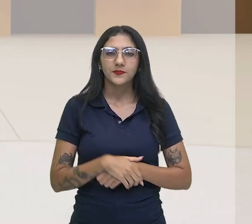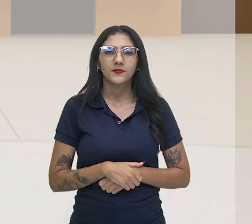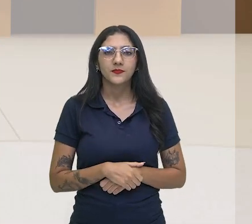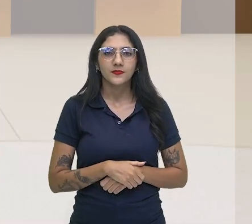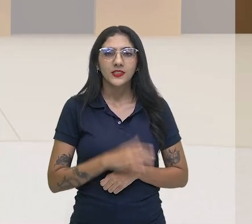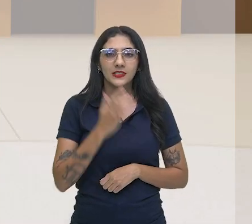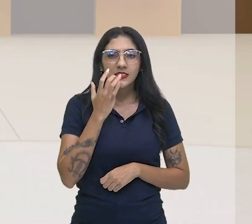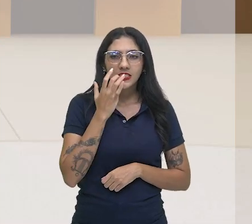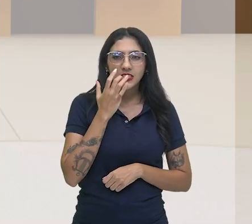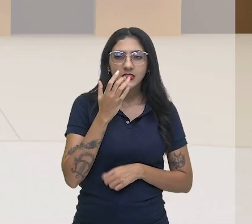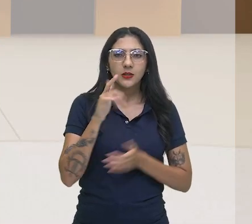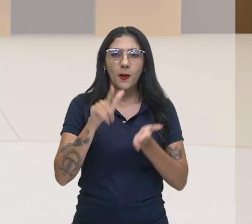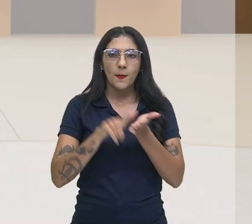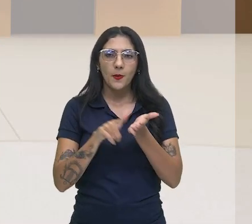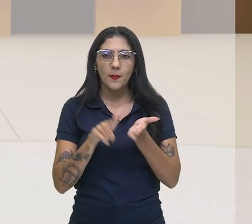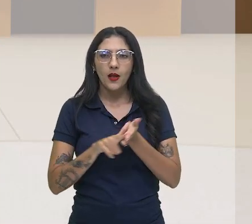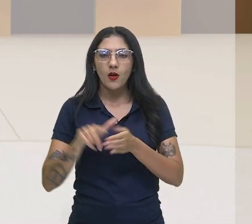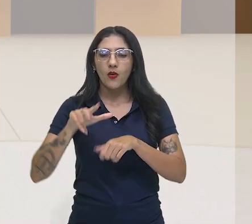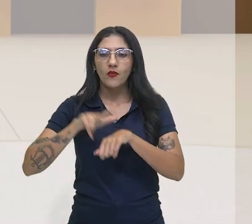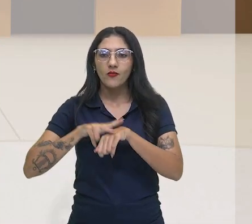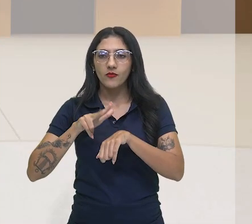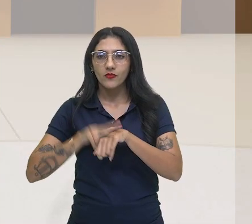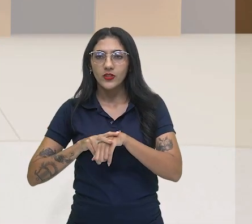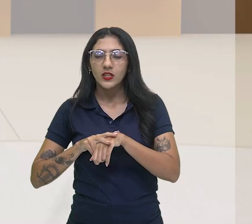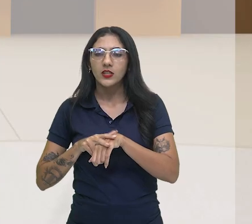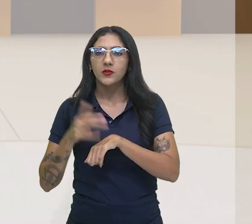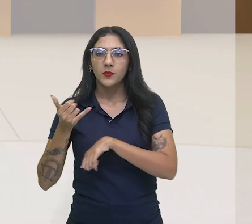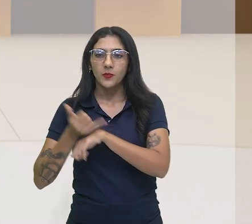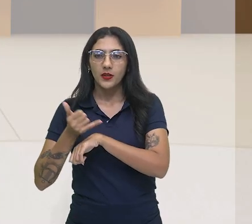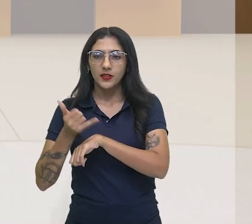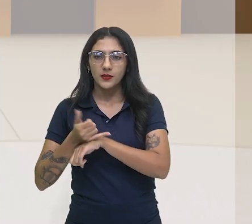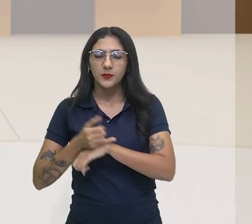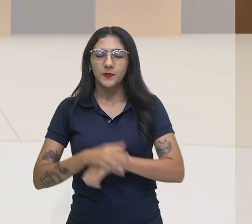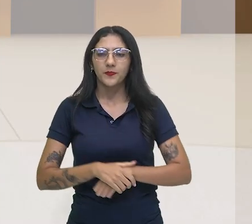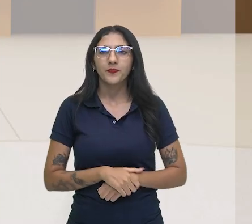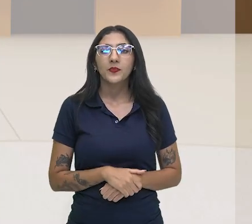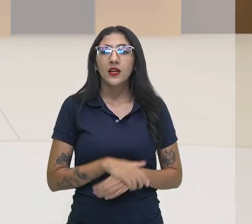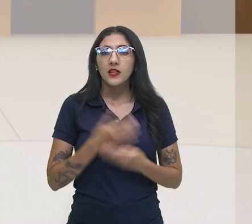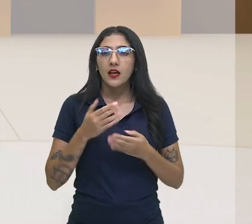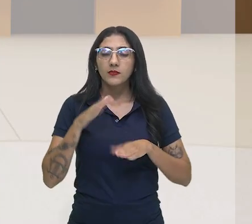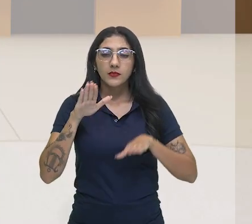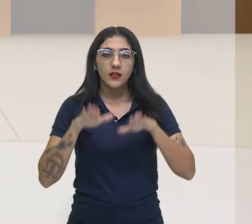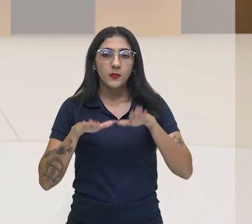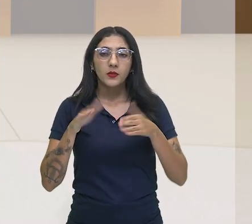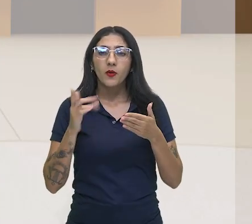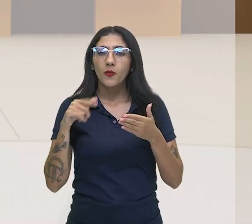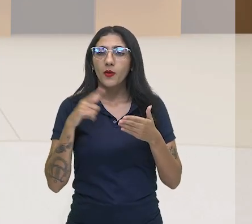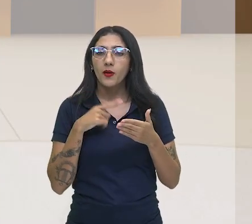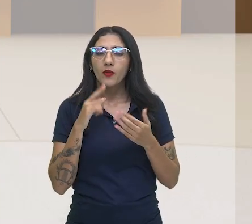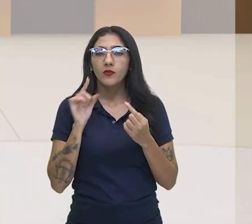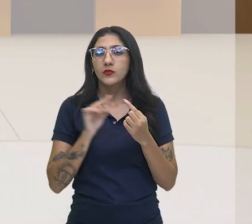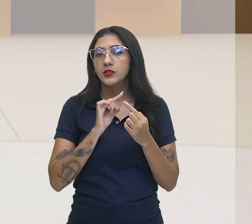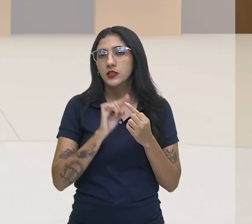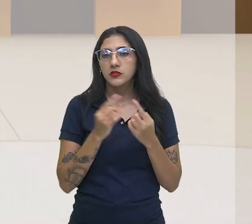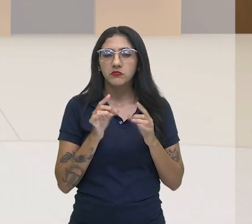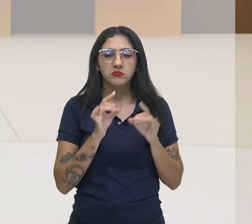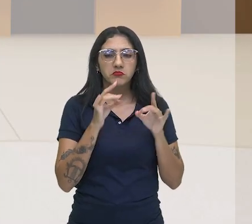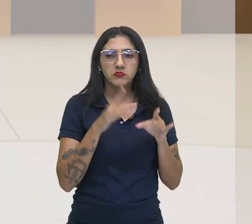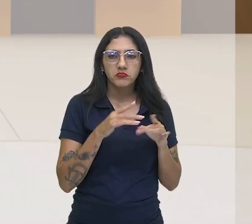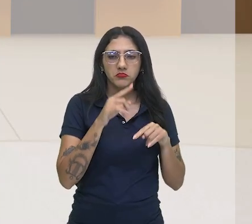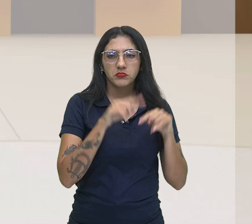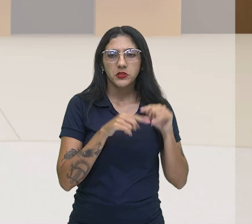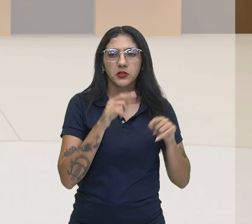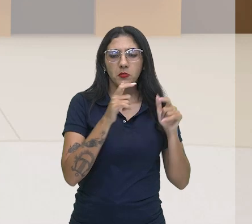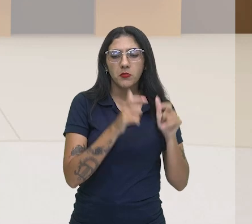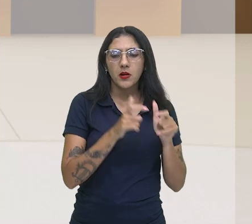metal. É quando a gente faz a separação desses materiais e aí, dependendo do objetivo, o plástico vai para determinado lugar, o papel vai